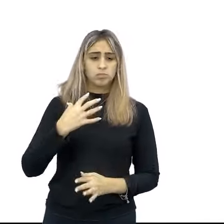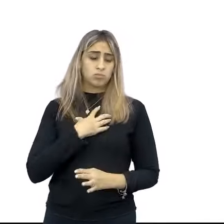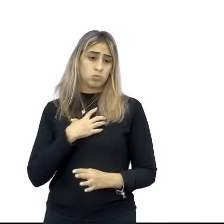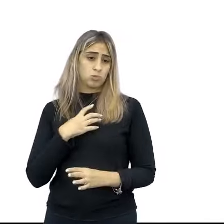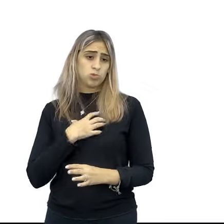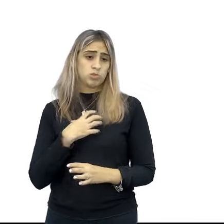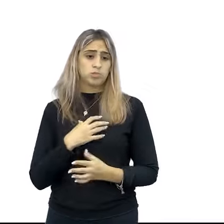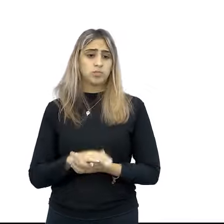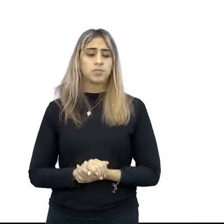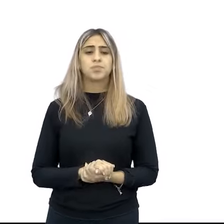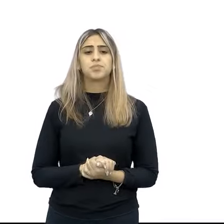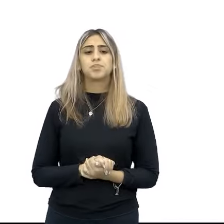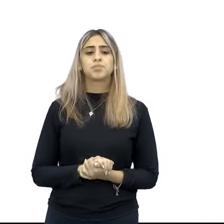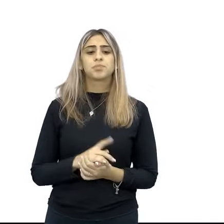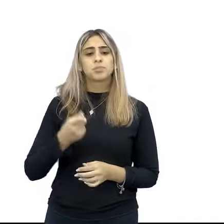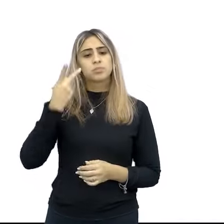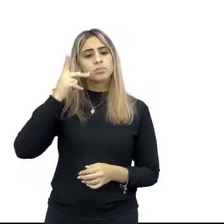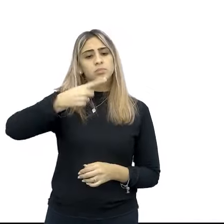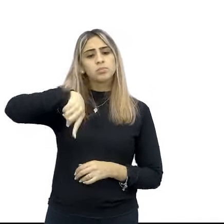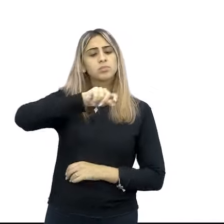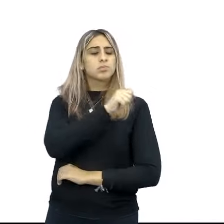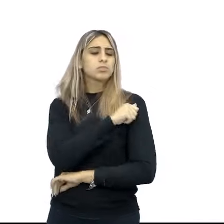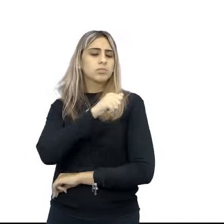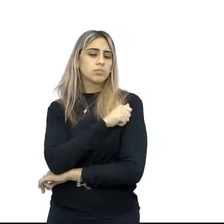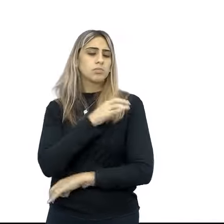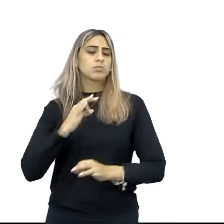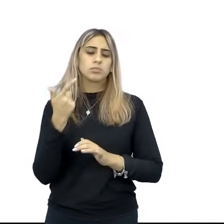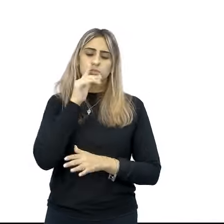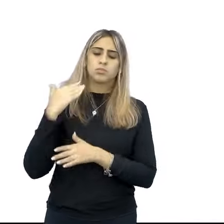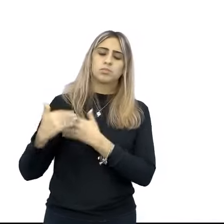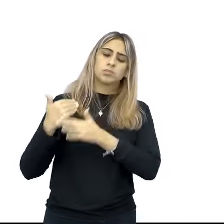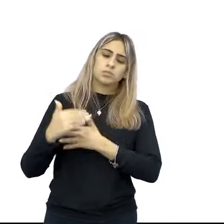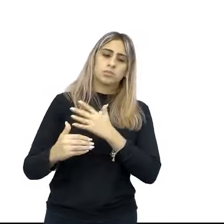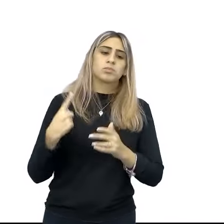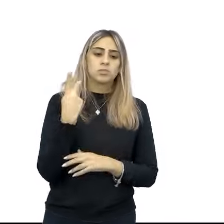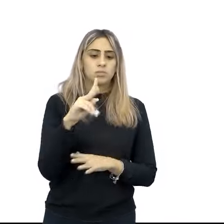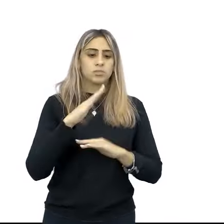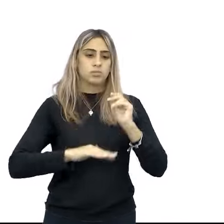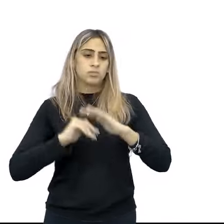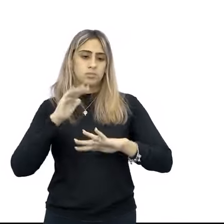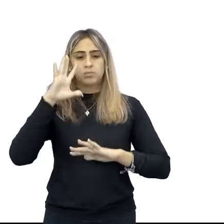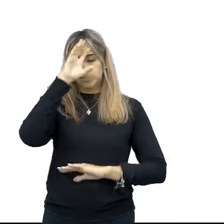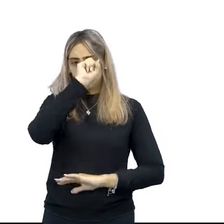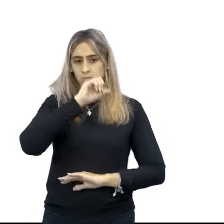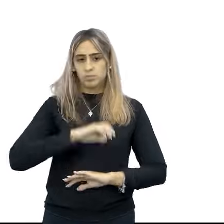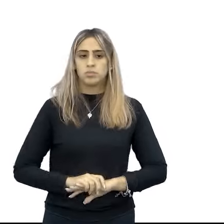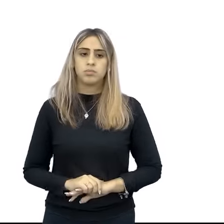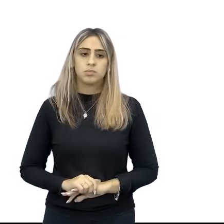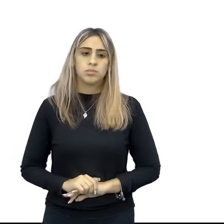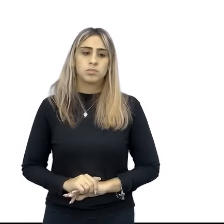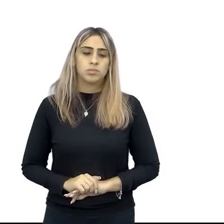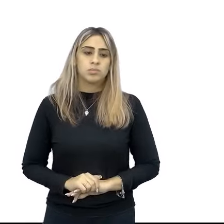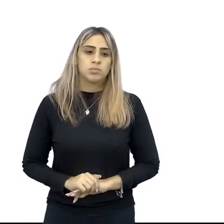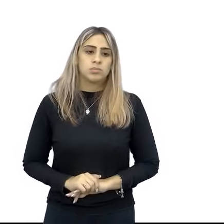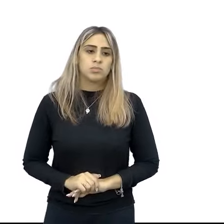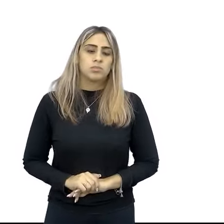forma integrada para que os nossos estudantes sigam avançando em suas aprendizagens, não é